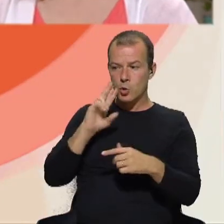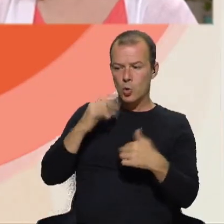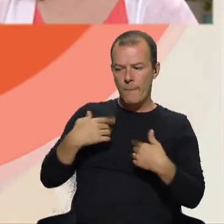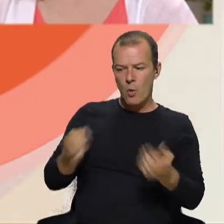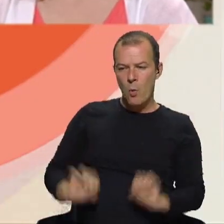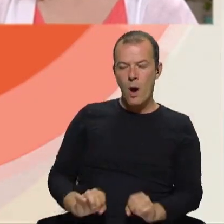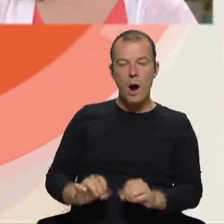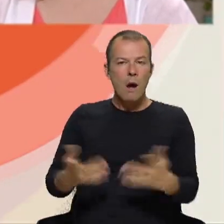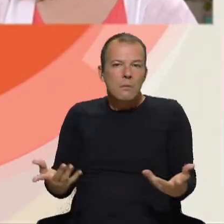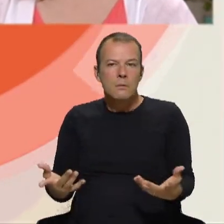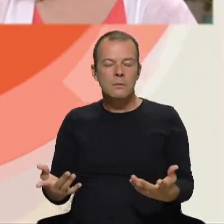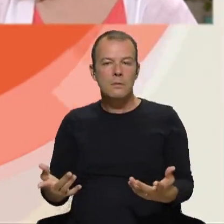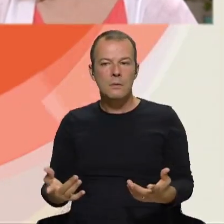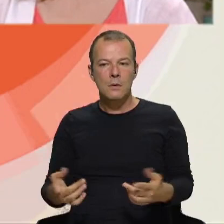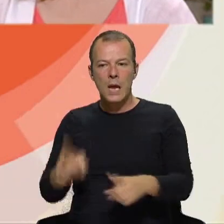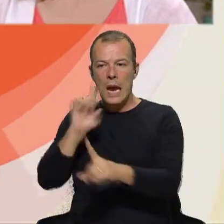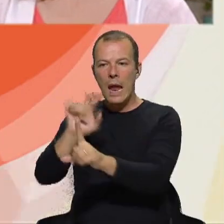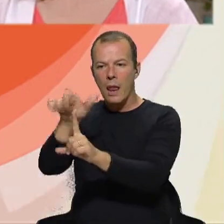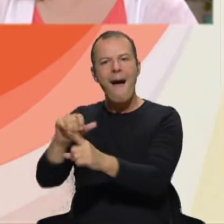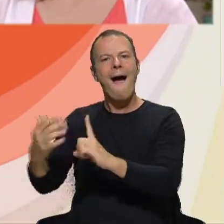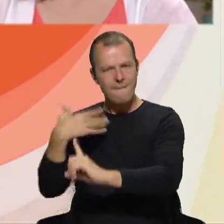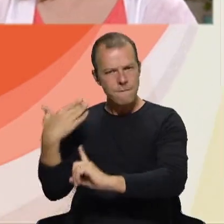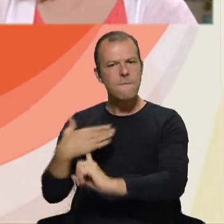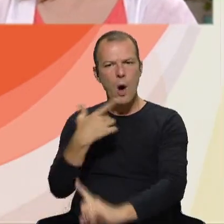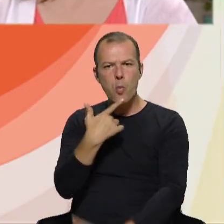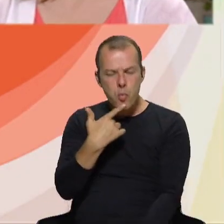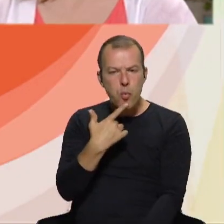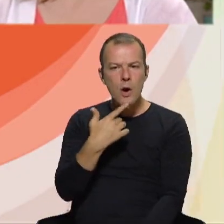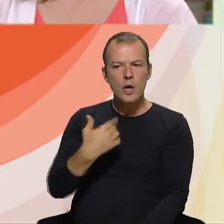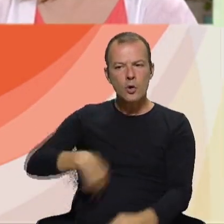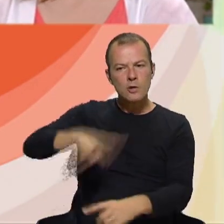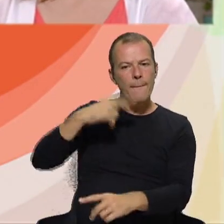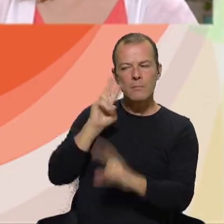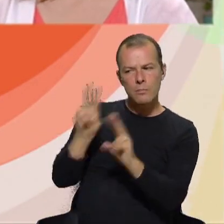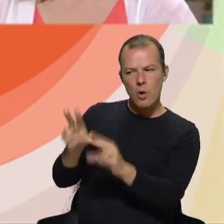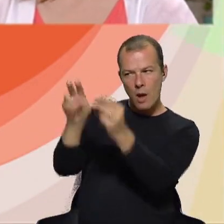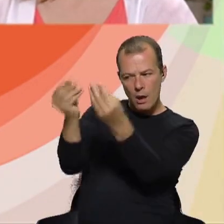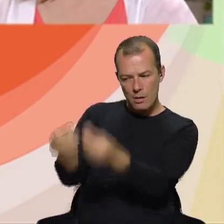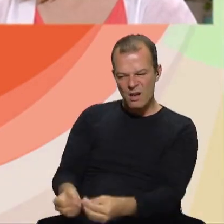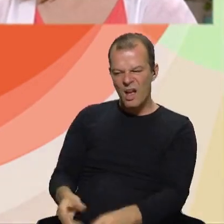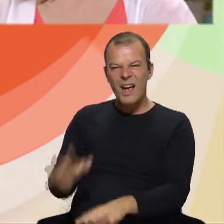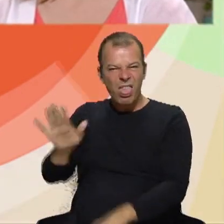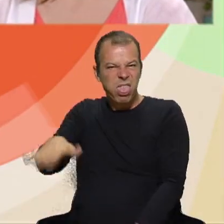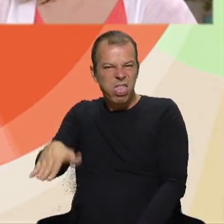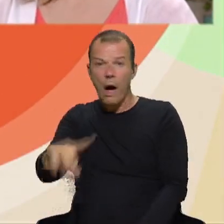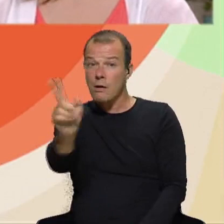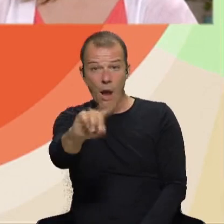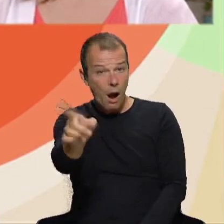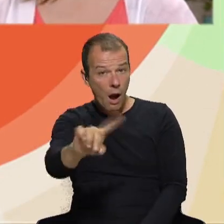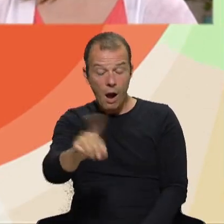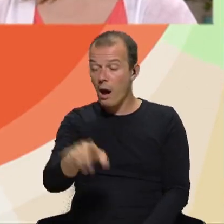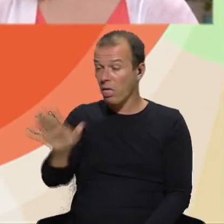ou para outra pessoa qualquer. Ela é uma inspiração realmente e aprendemos a olhar para essas pessoas e dizemos não, ela não é uma coitada ou não